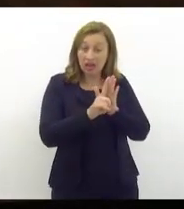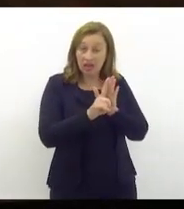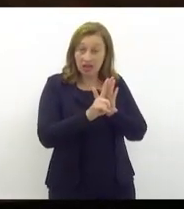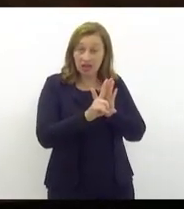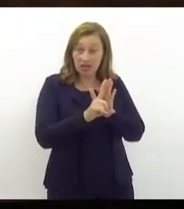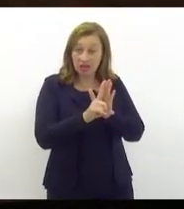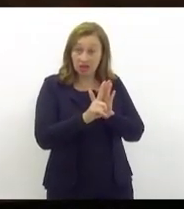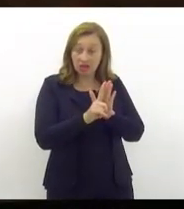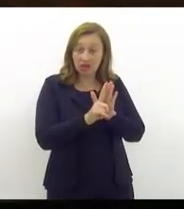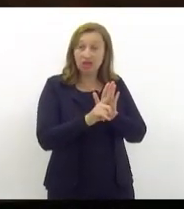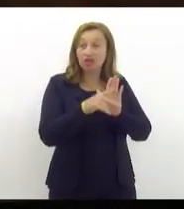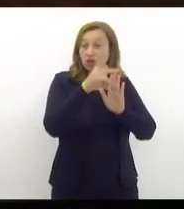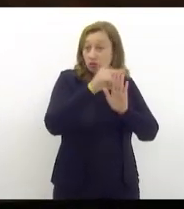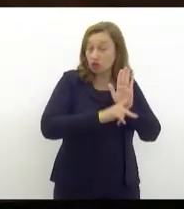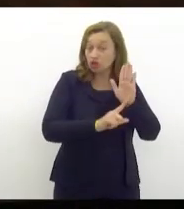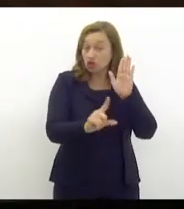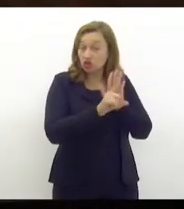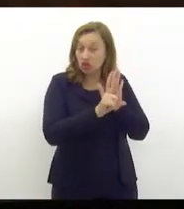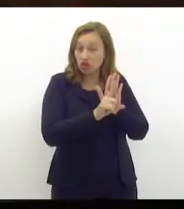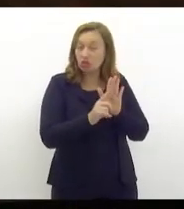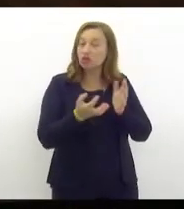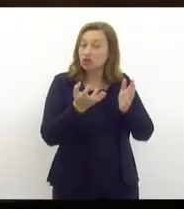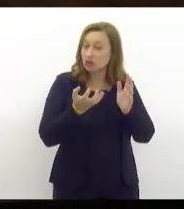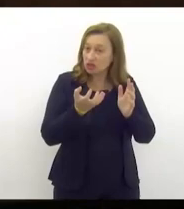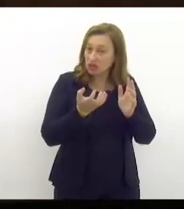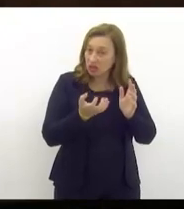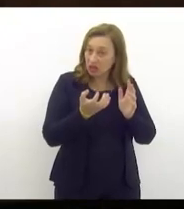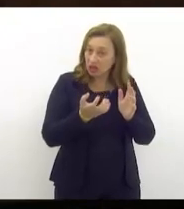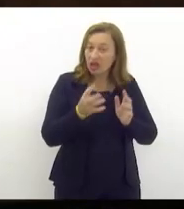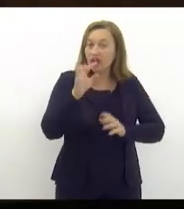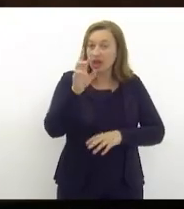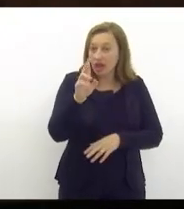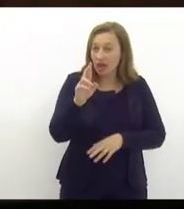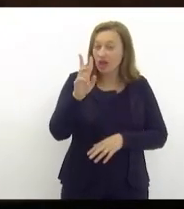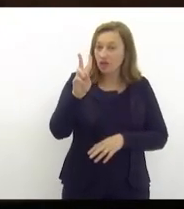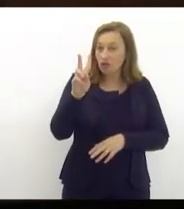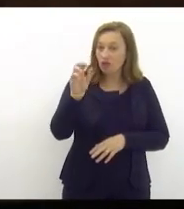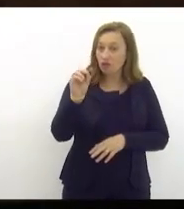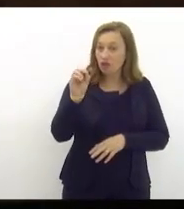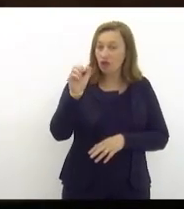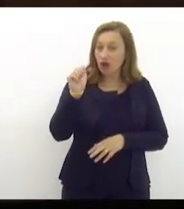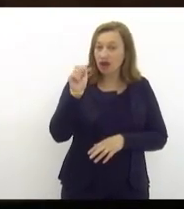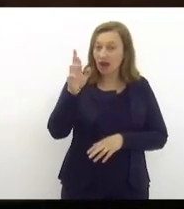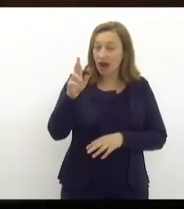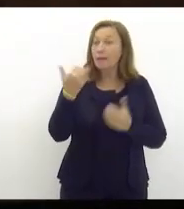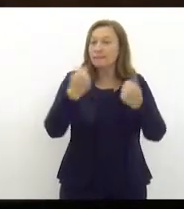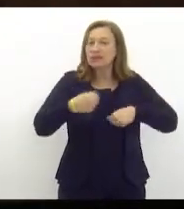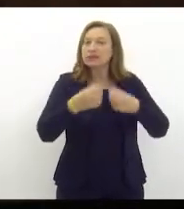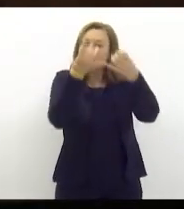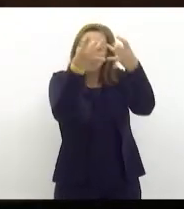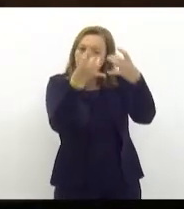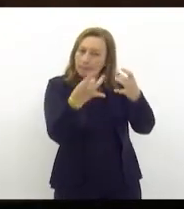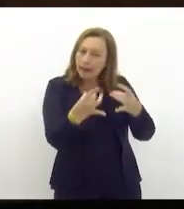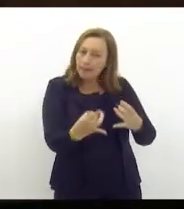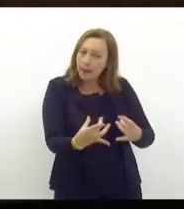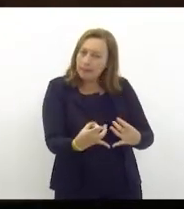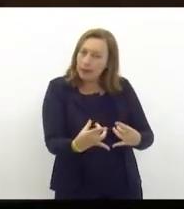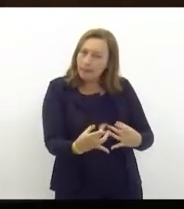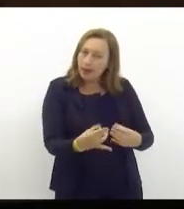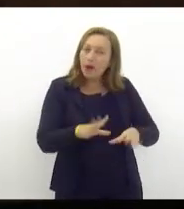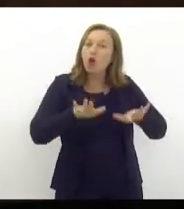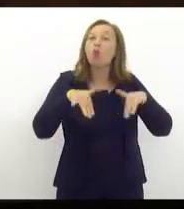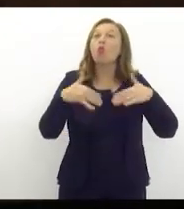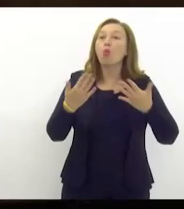dos projetos de lei, quando a gente quer revogar alguma disposição, tem que explicitar que dispositivo nós